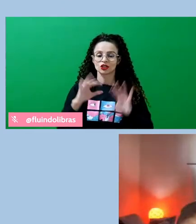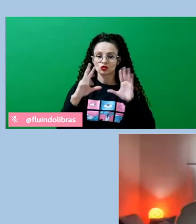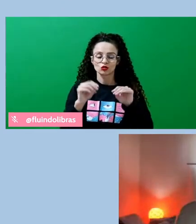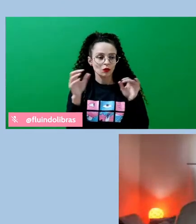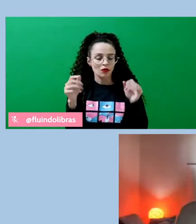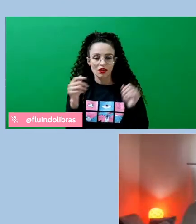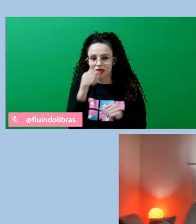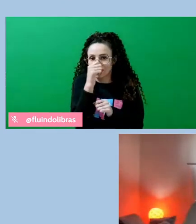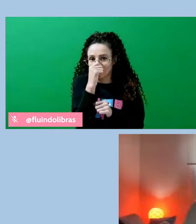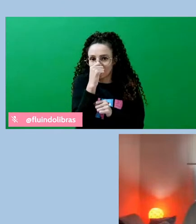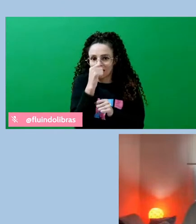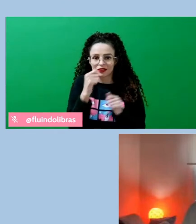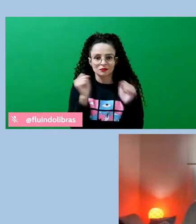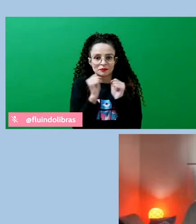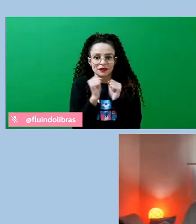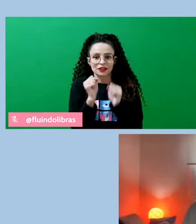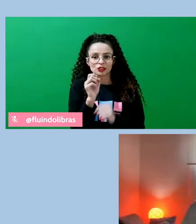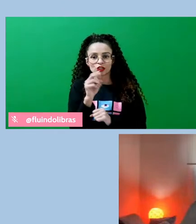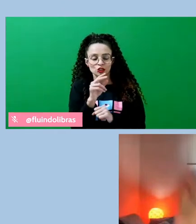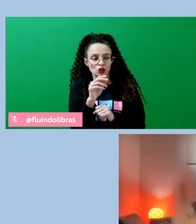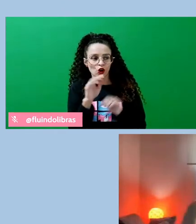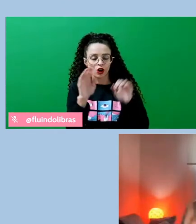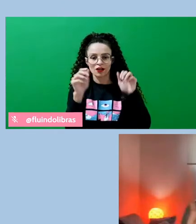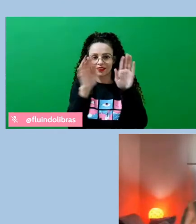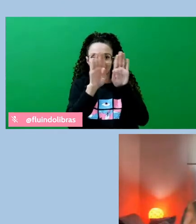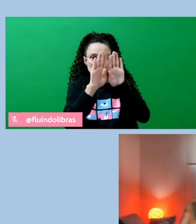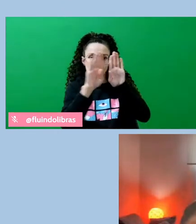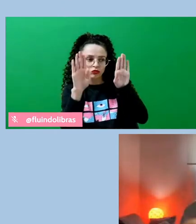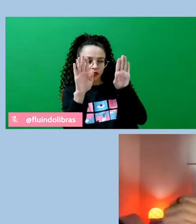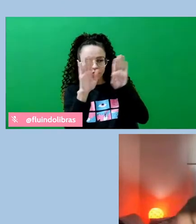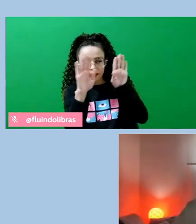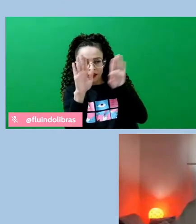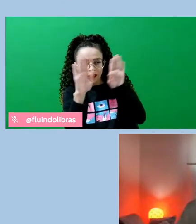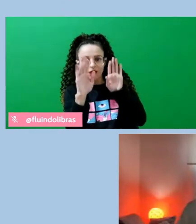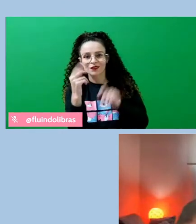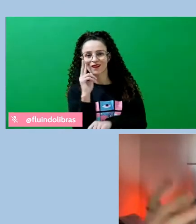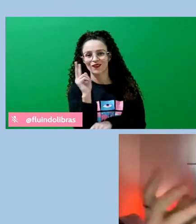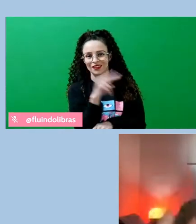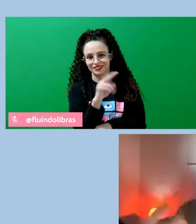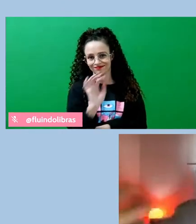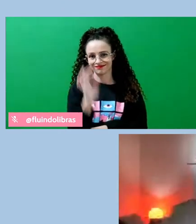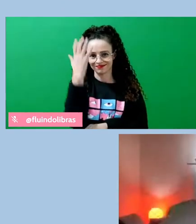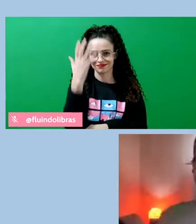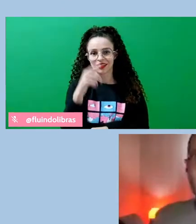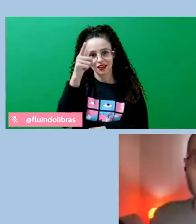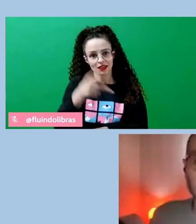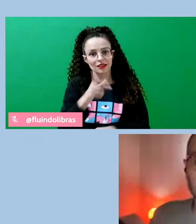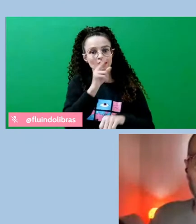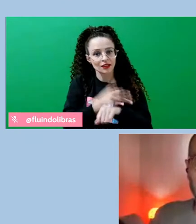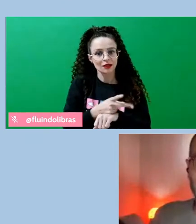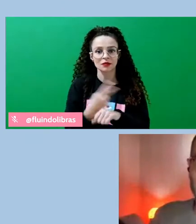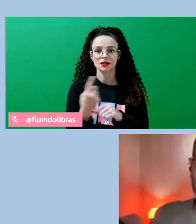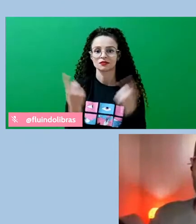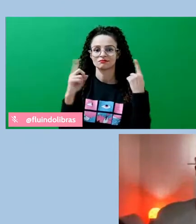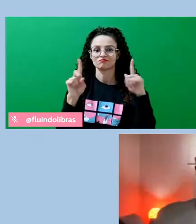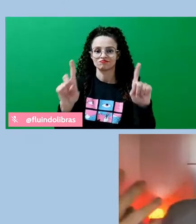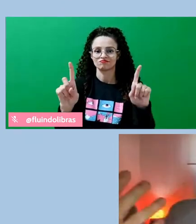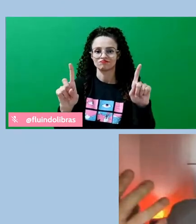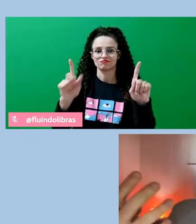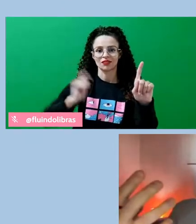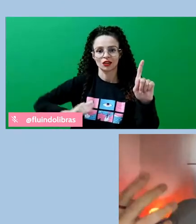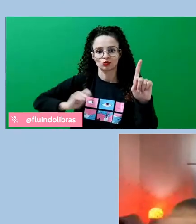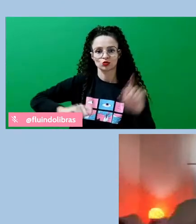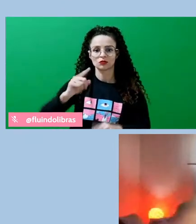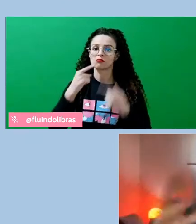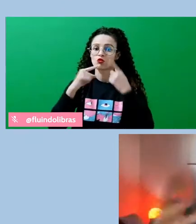tinha nem playback, então eu ficava só vendo pela cortina, assim mesmo, aquela peça acontecendo, que era uma câmera, duas atrizes e uma musicista, né?